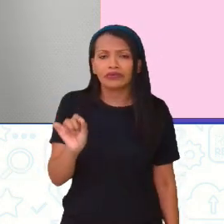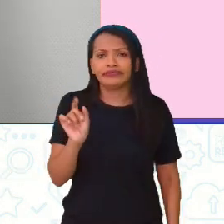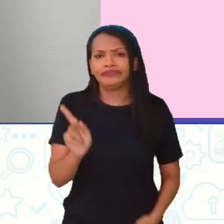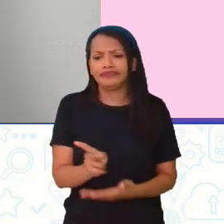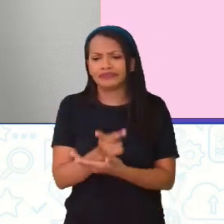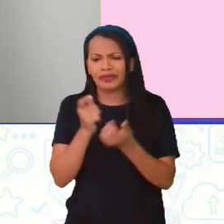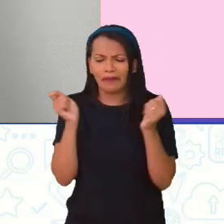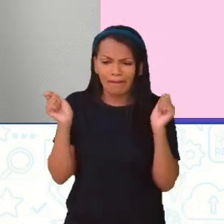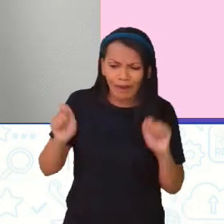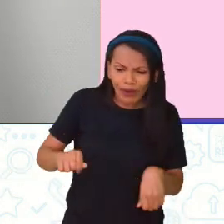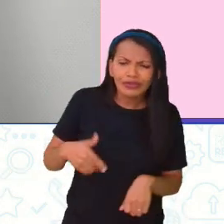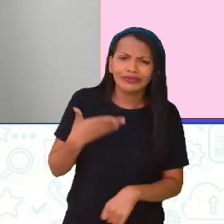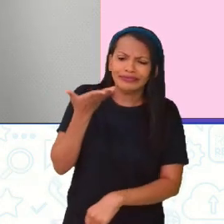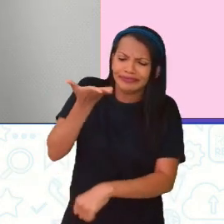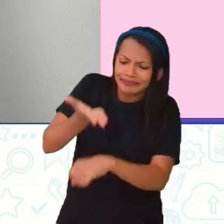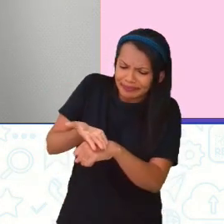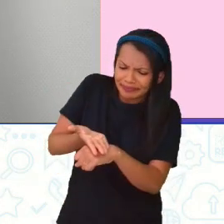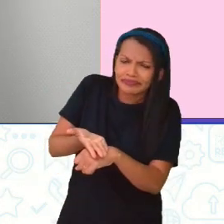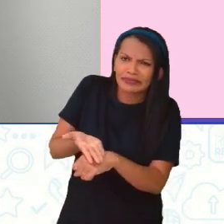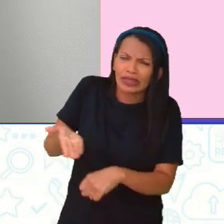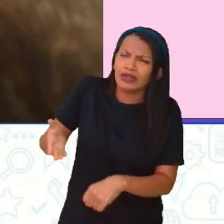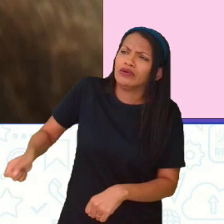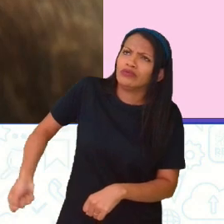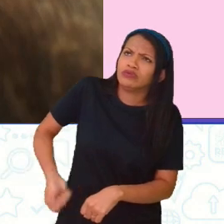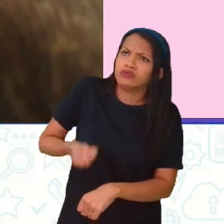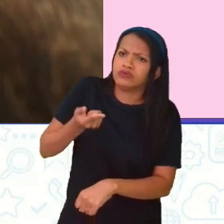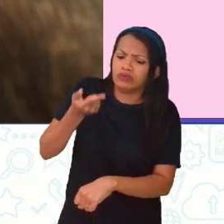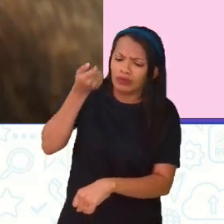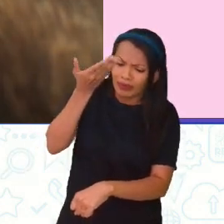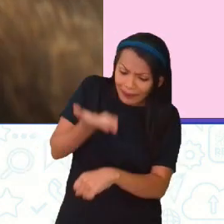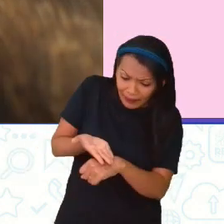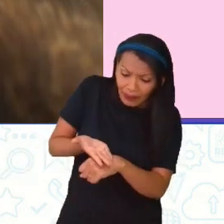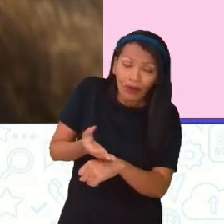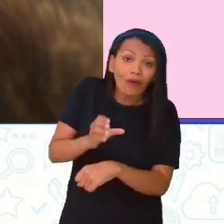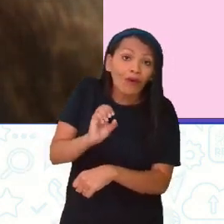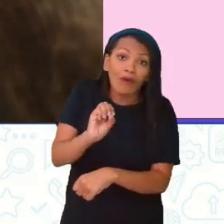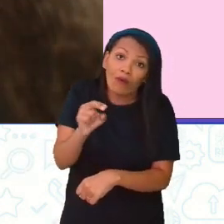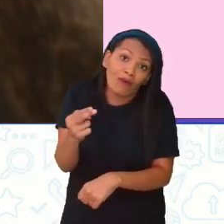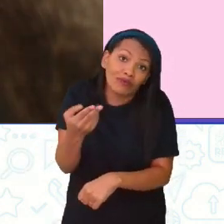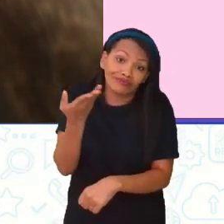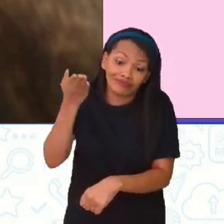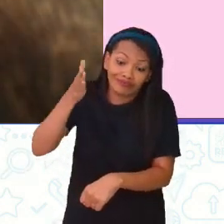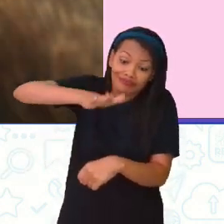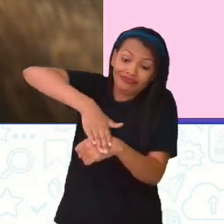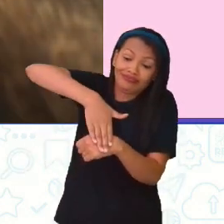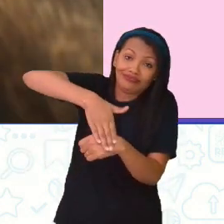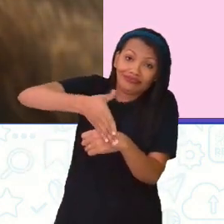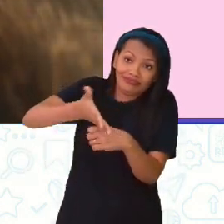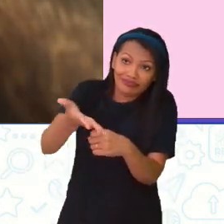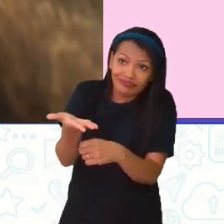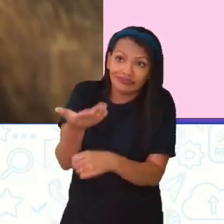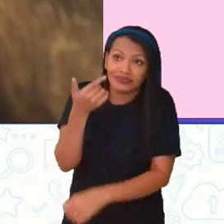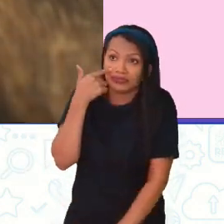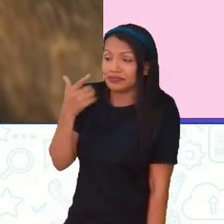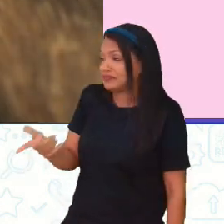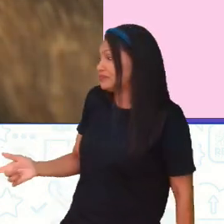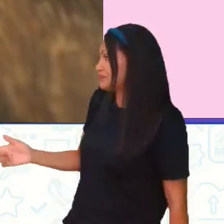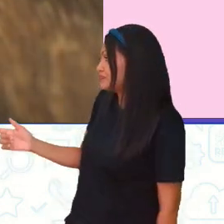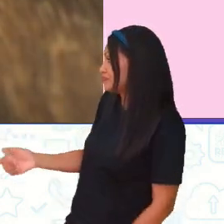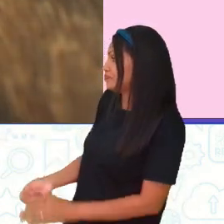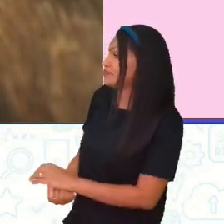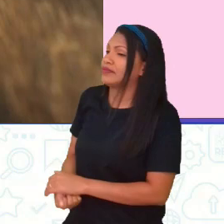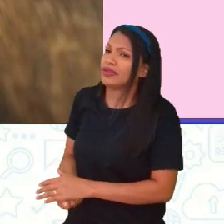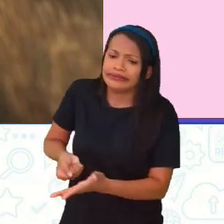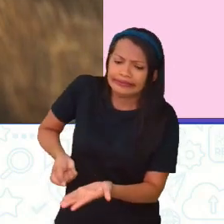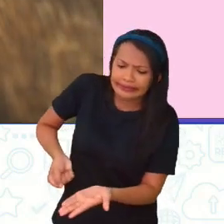Pode repetir o mesmo resultado ou não. Olha só mais outro experimento aleatório, os dadinhos. Você